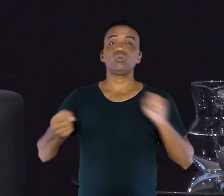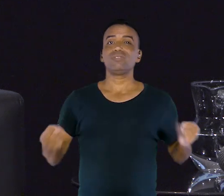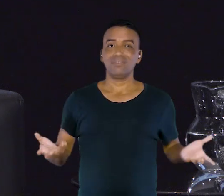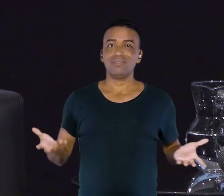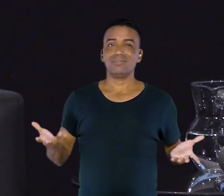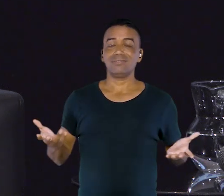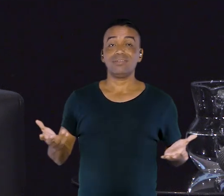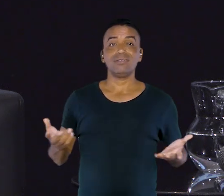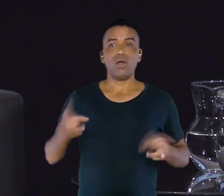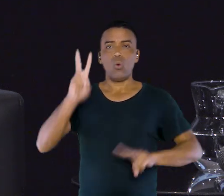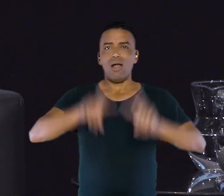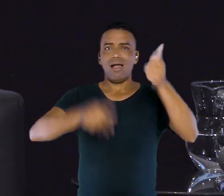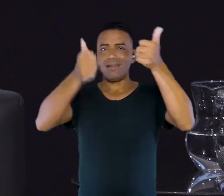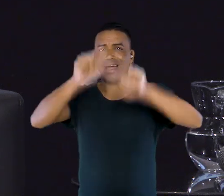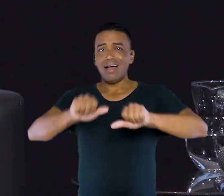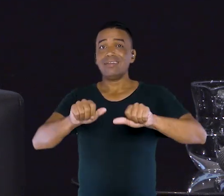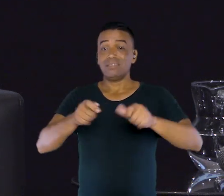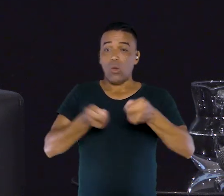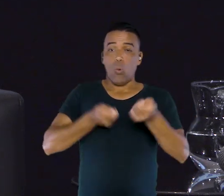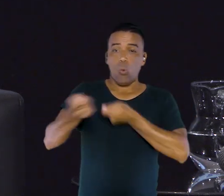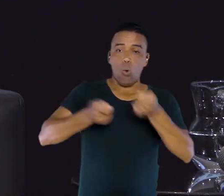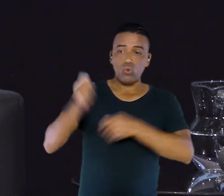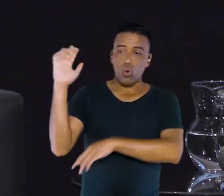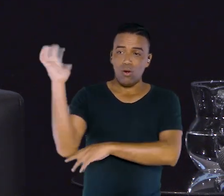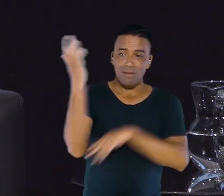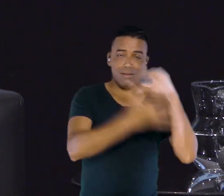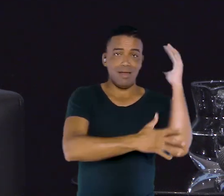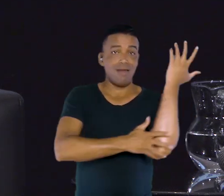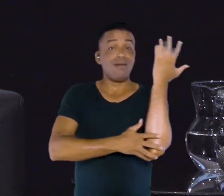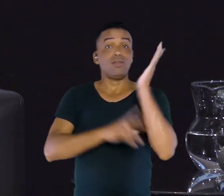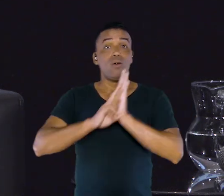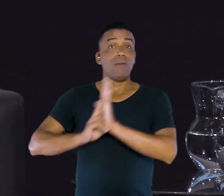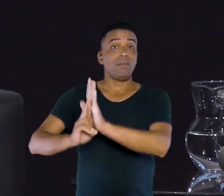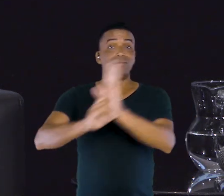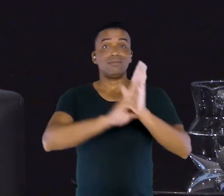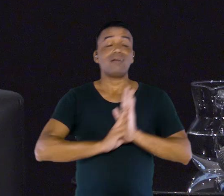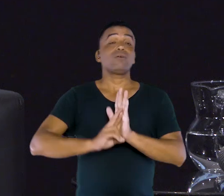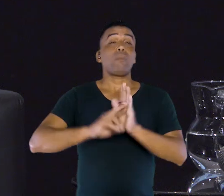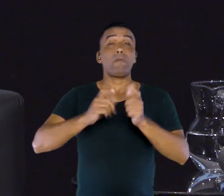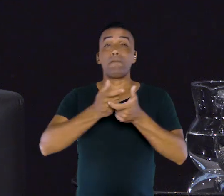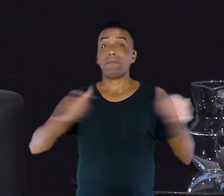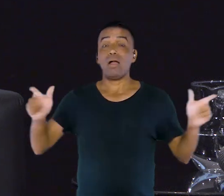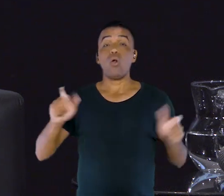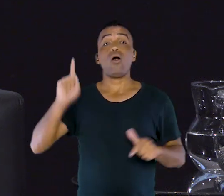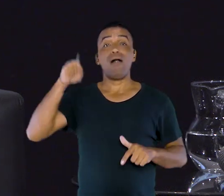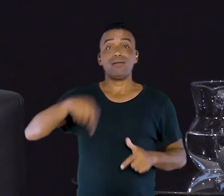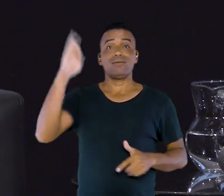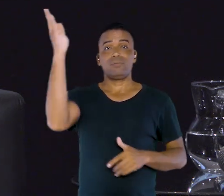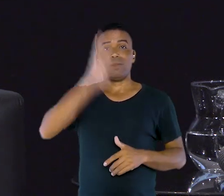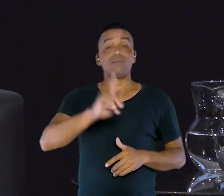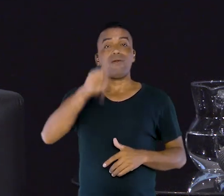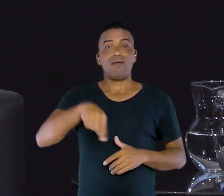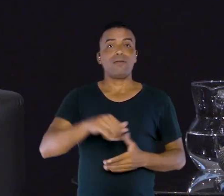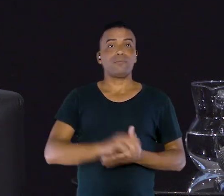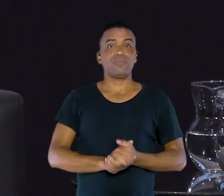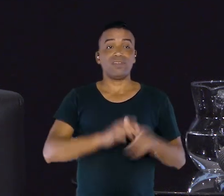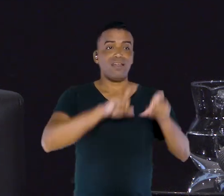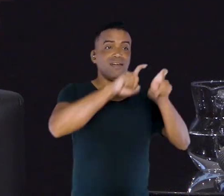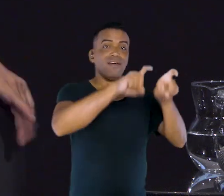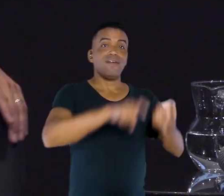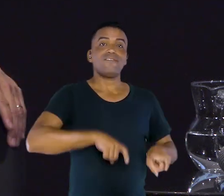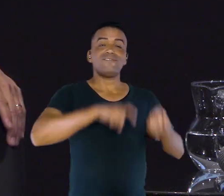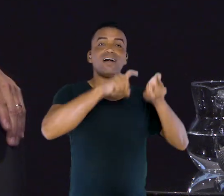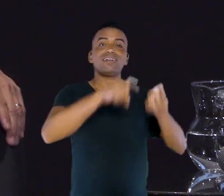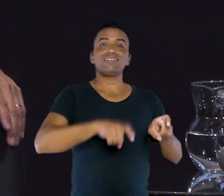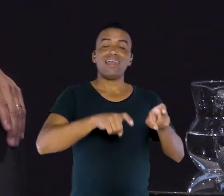hoje em dia. Em última análise, a domesticação, e qual que é a representação clássica dessa domesticação completa no Brasil de hoje? É uma